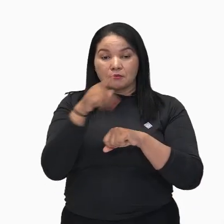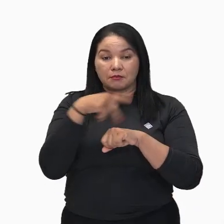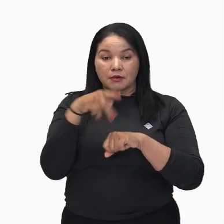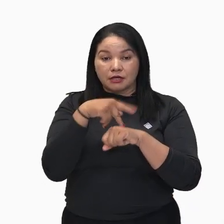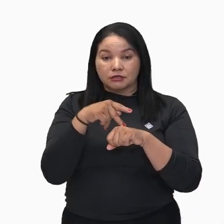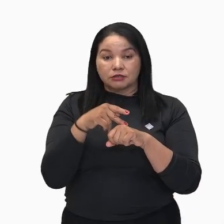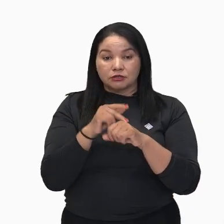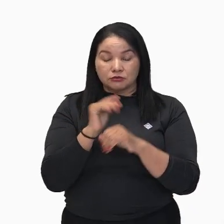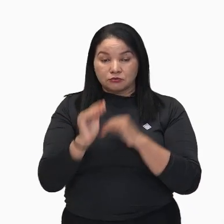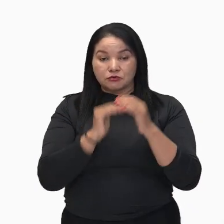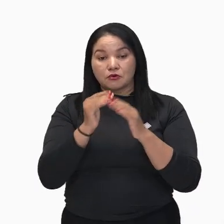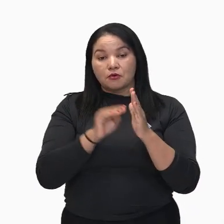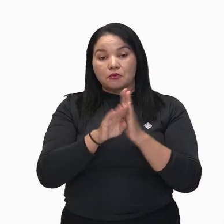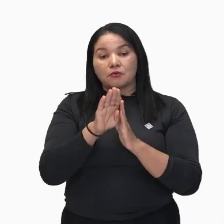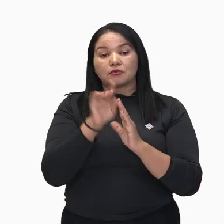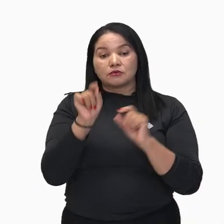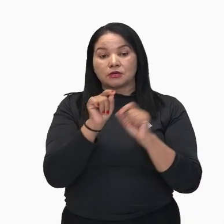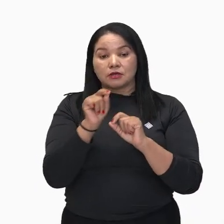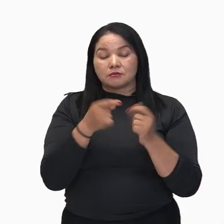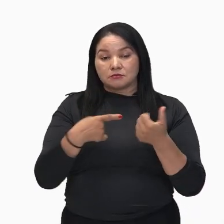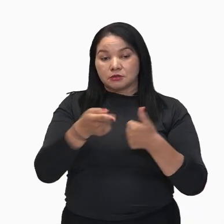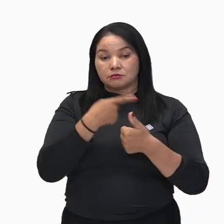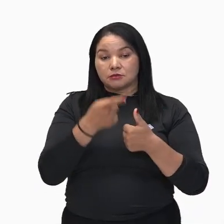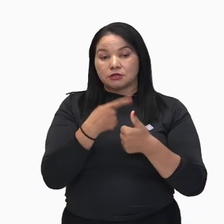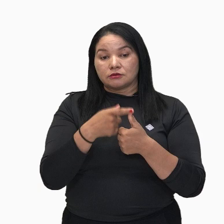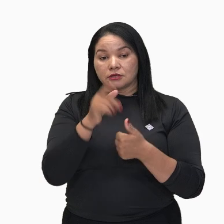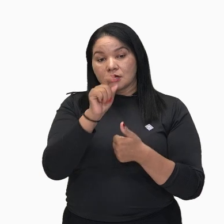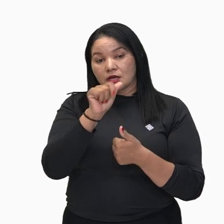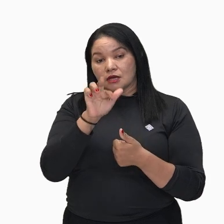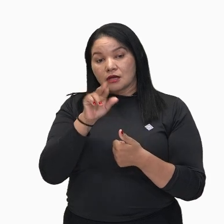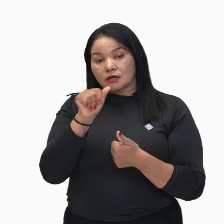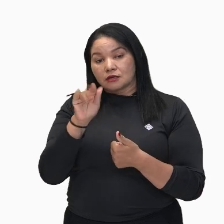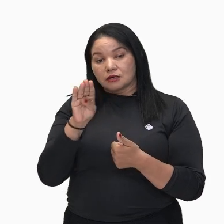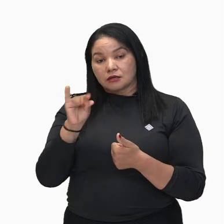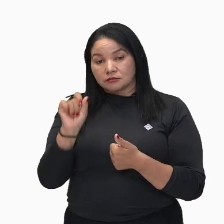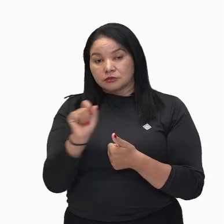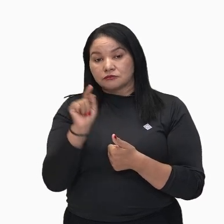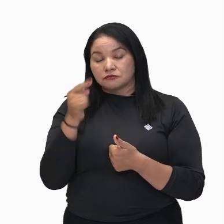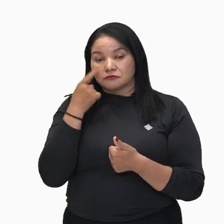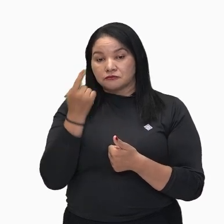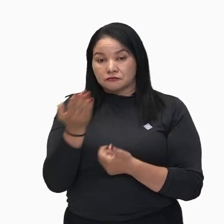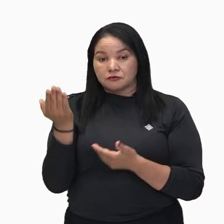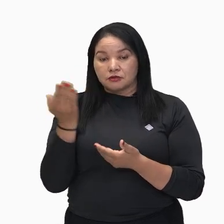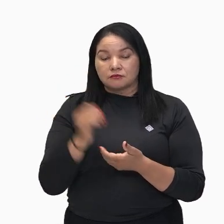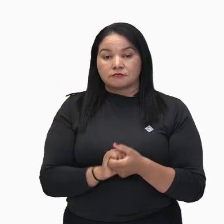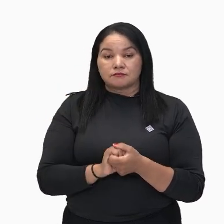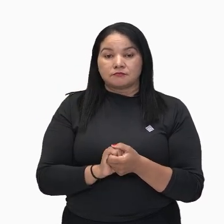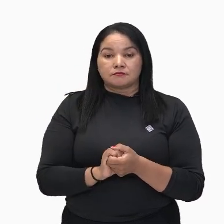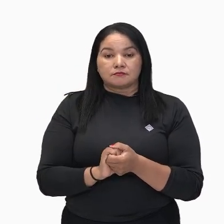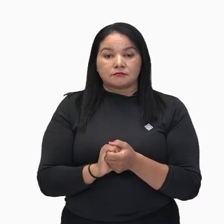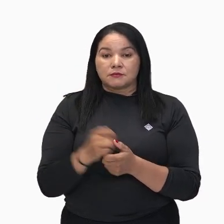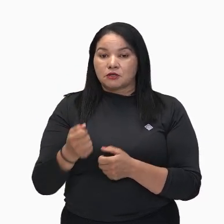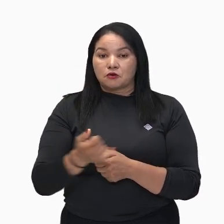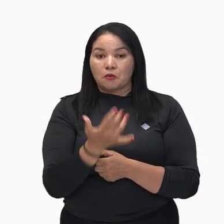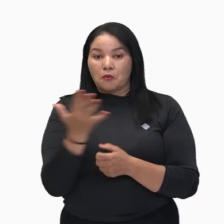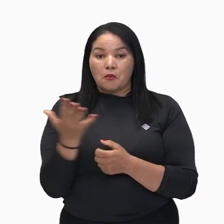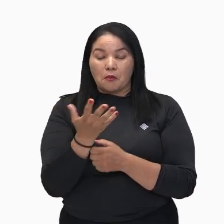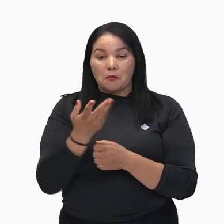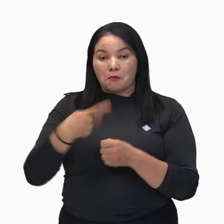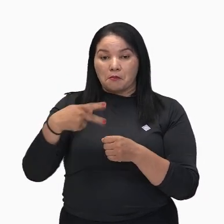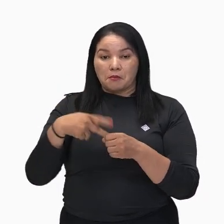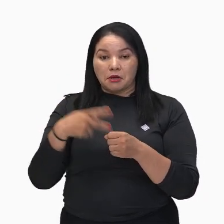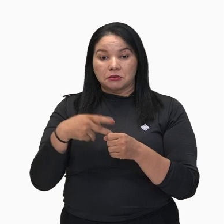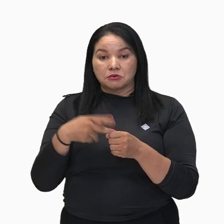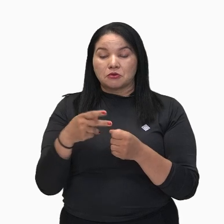tendo grande destaque. Um deles vai ser o quê? Arábia Saudita, gente. Olha só a quantidade de